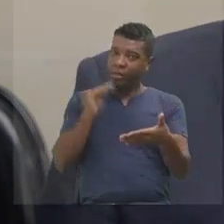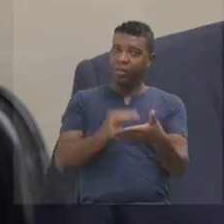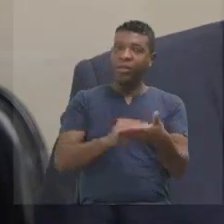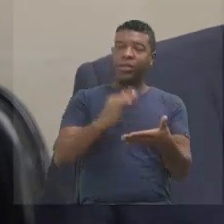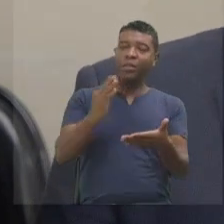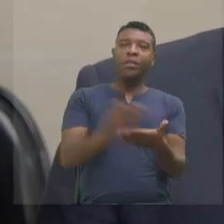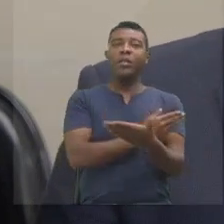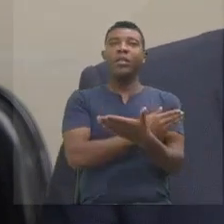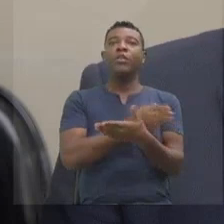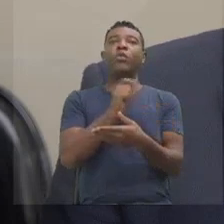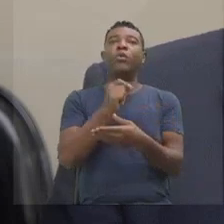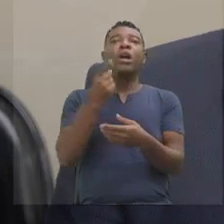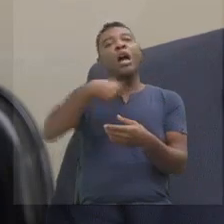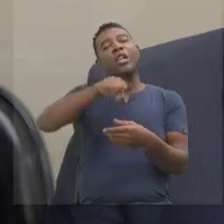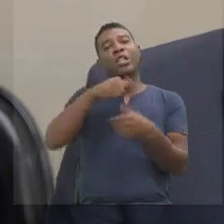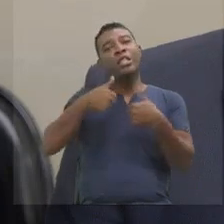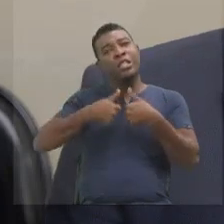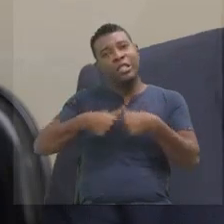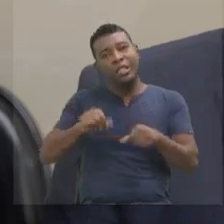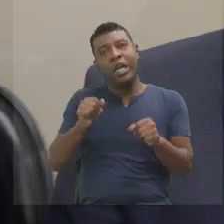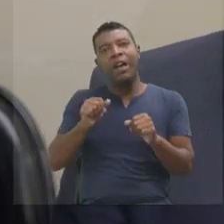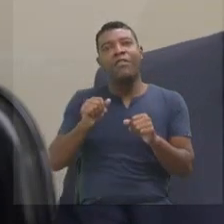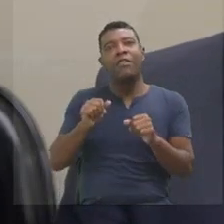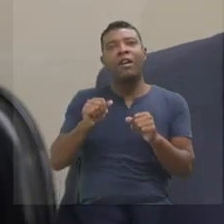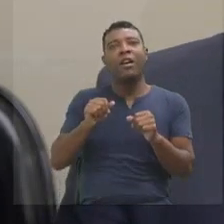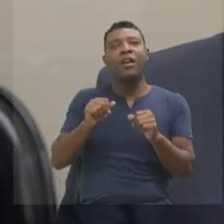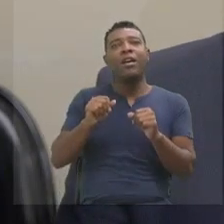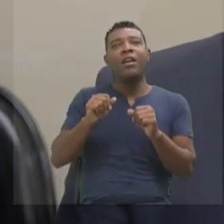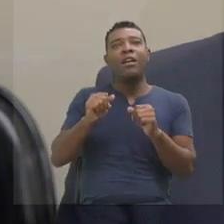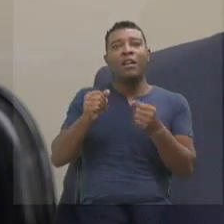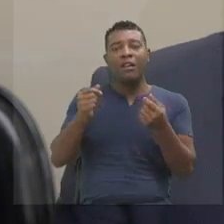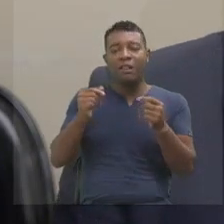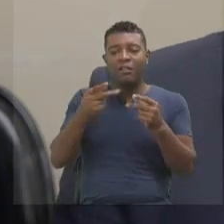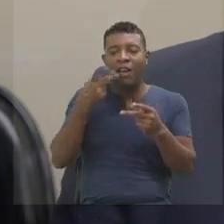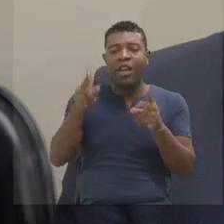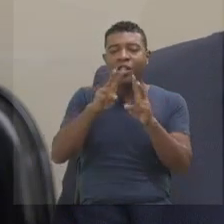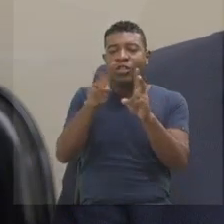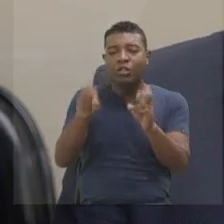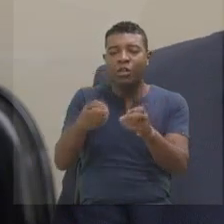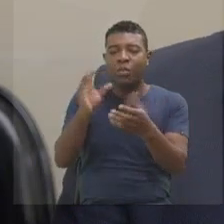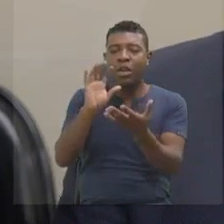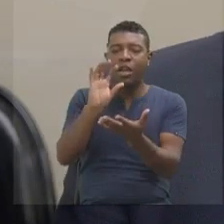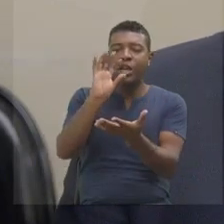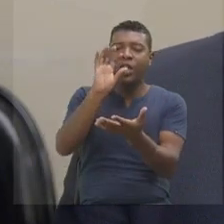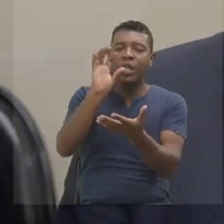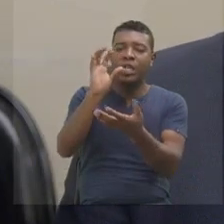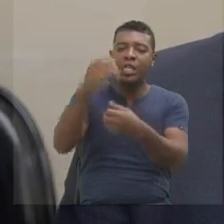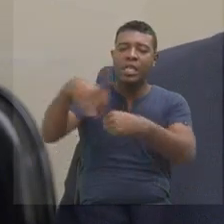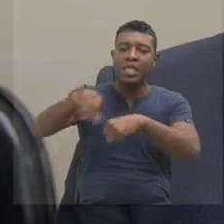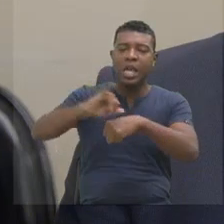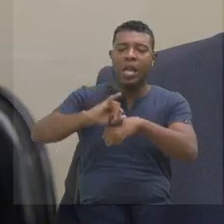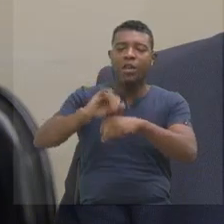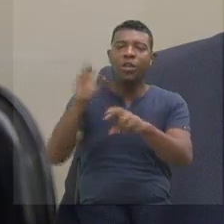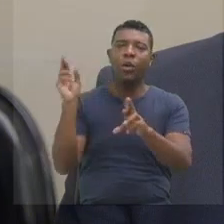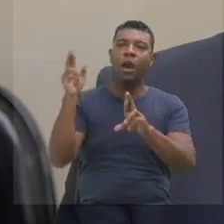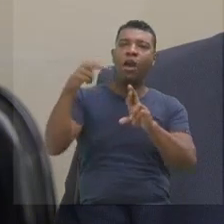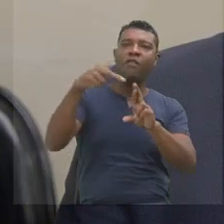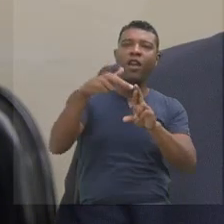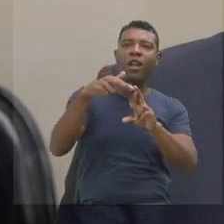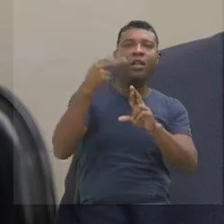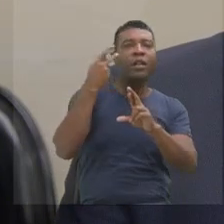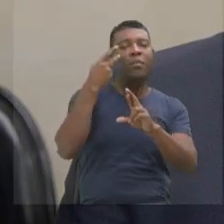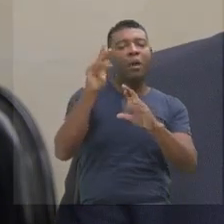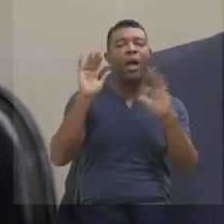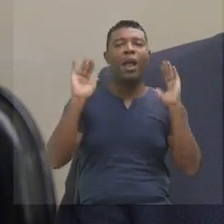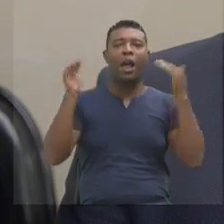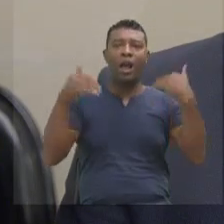estávamos tratando centro de referências autistas o governo tem sempre nos mandado